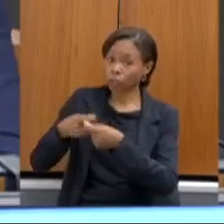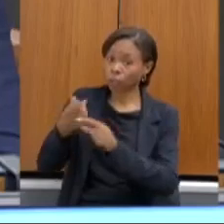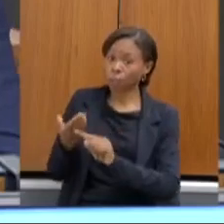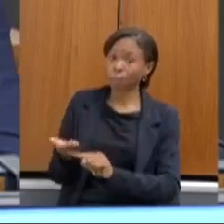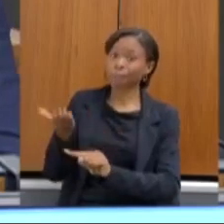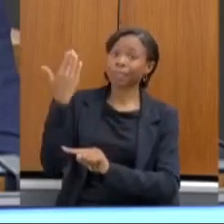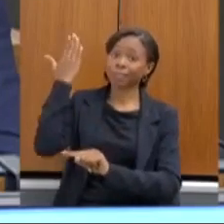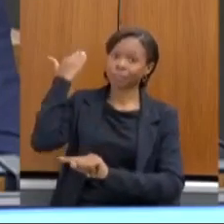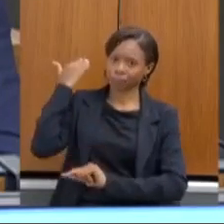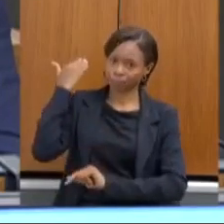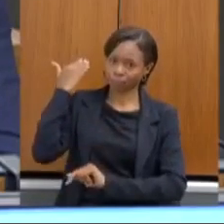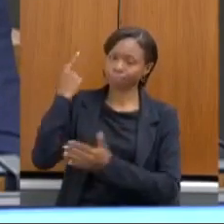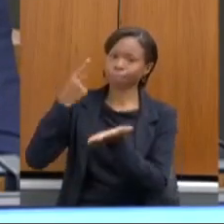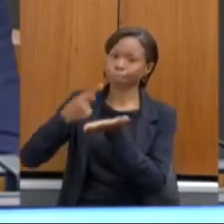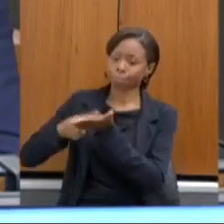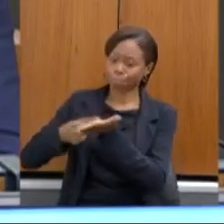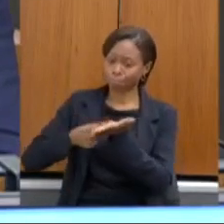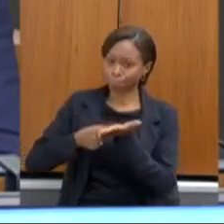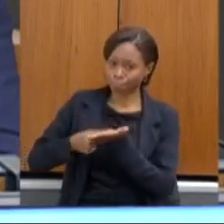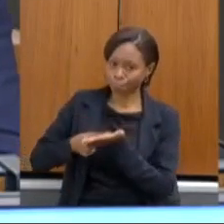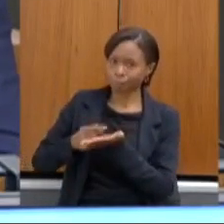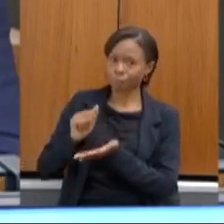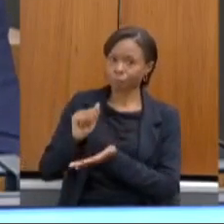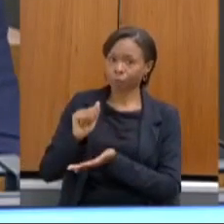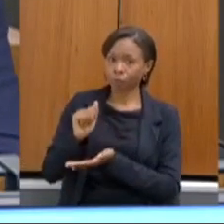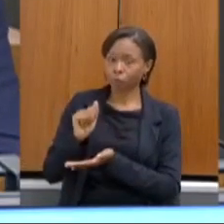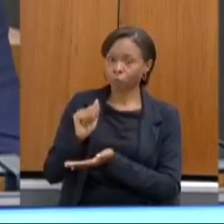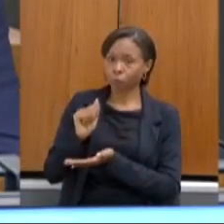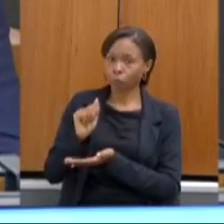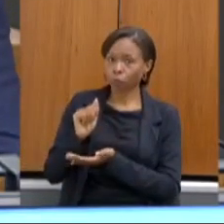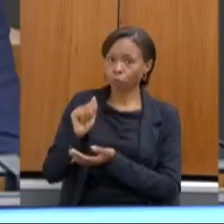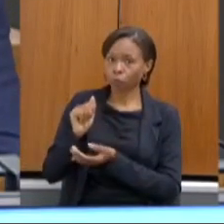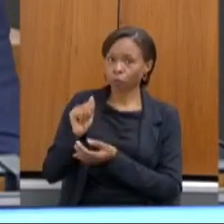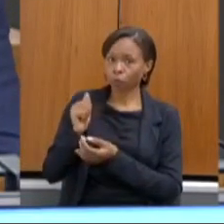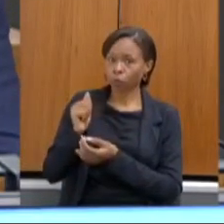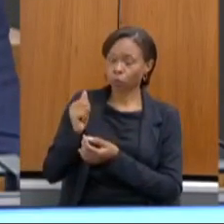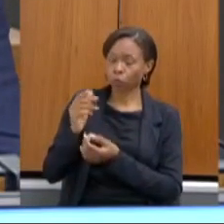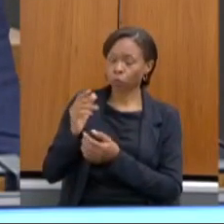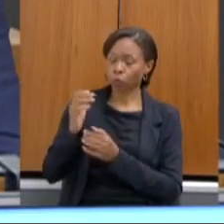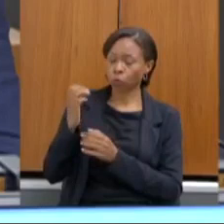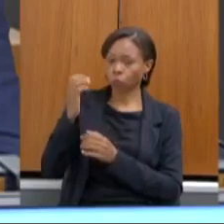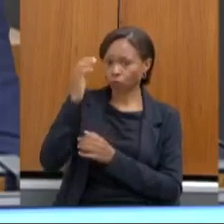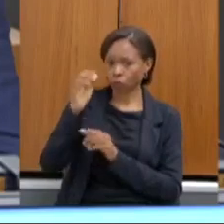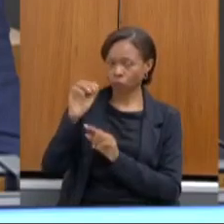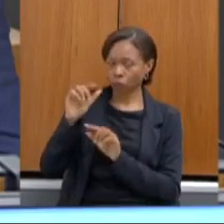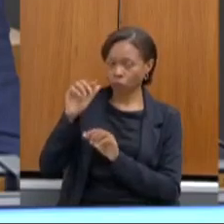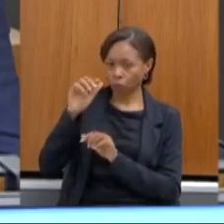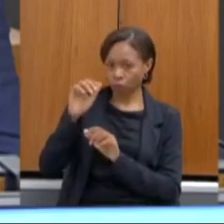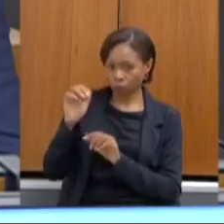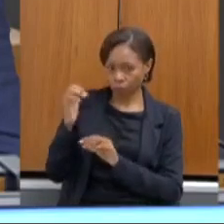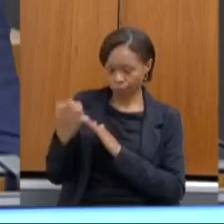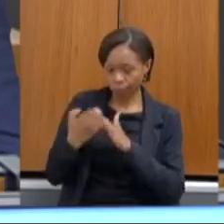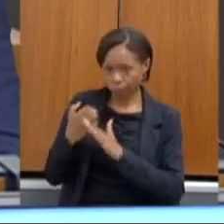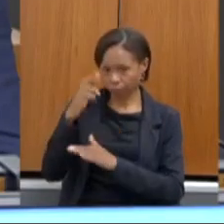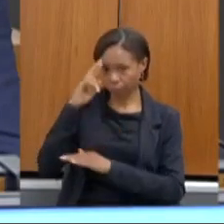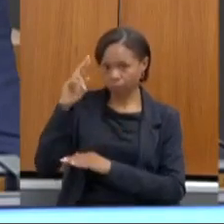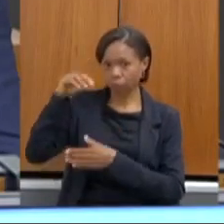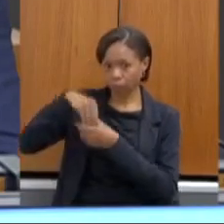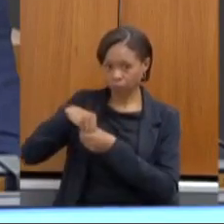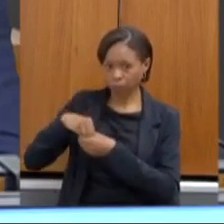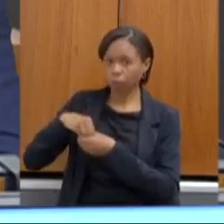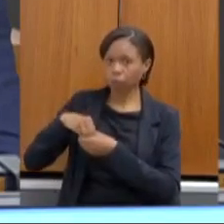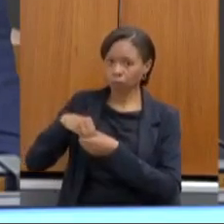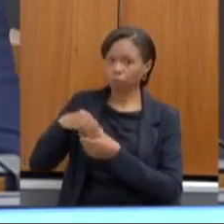em que houve um acordo de acionistas que prometeu a distribuição desses dividendos e nós